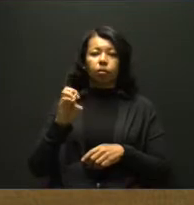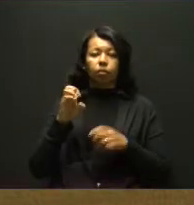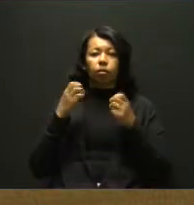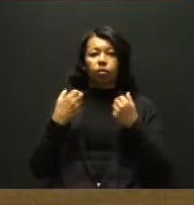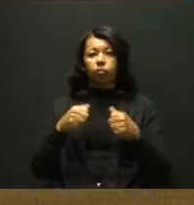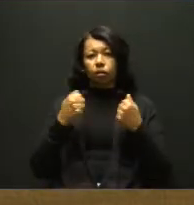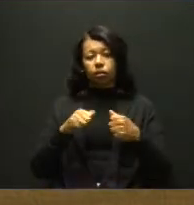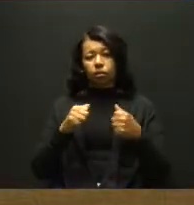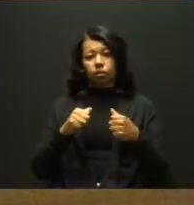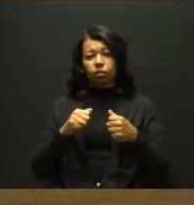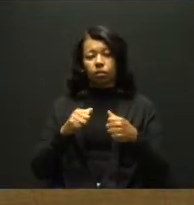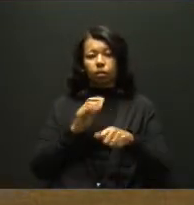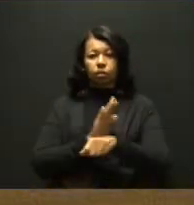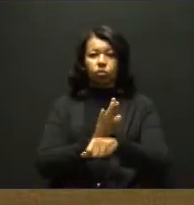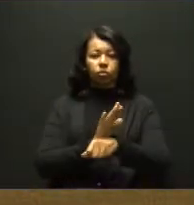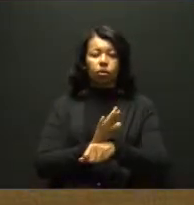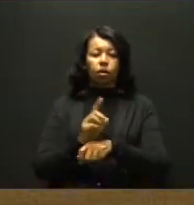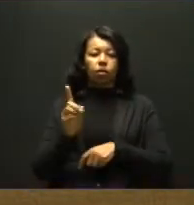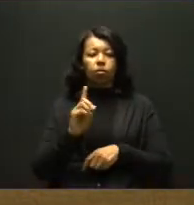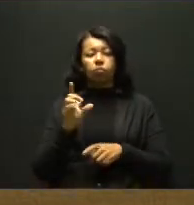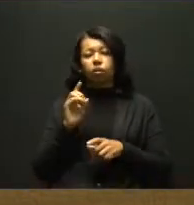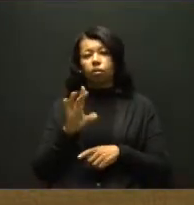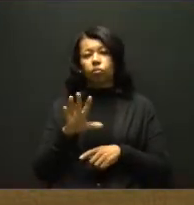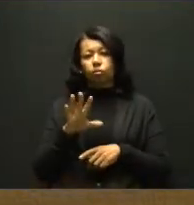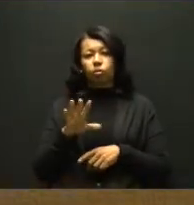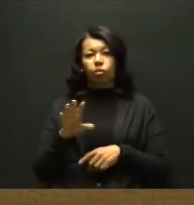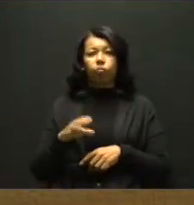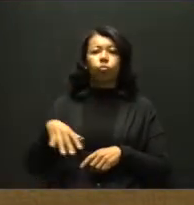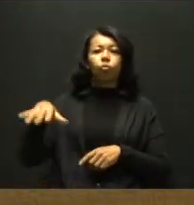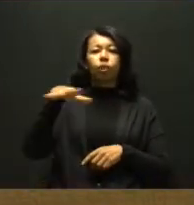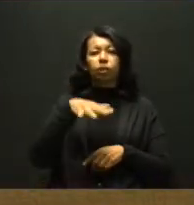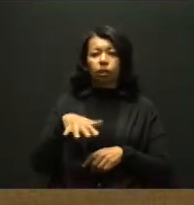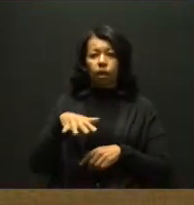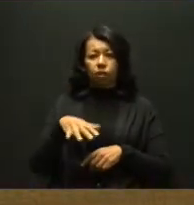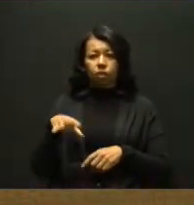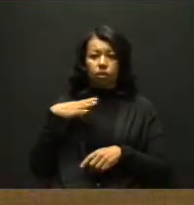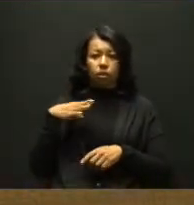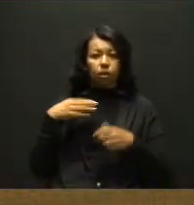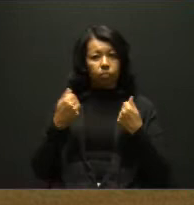do estado um órgão do estado que